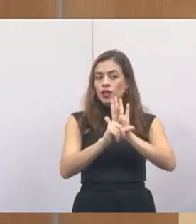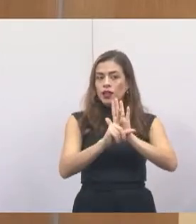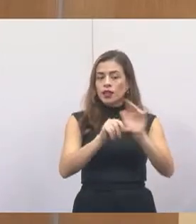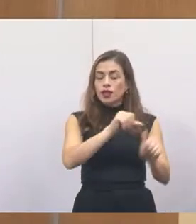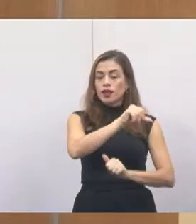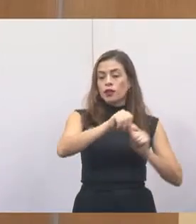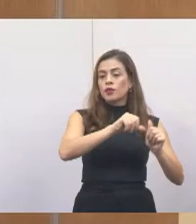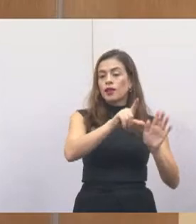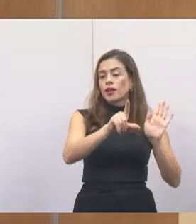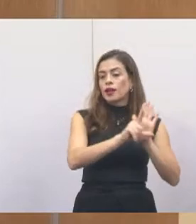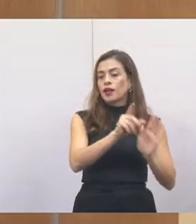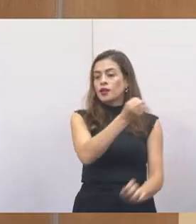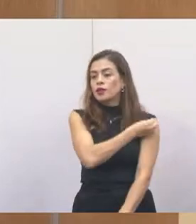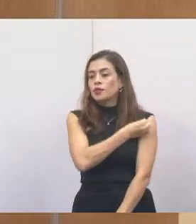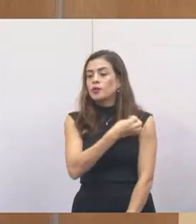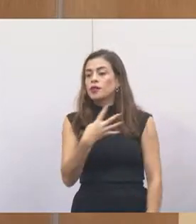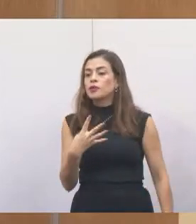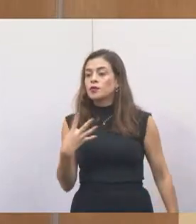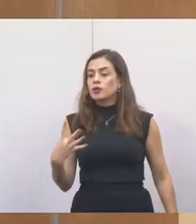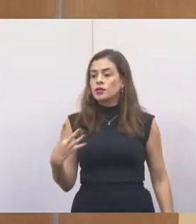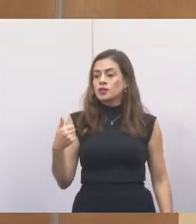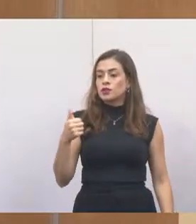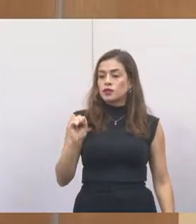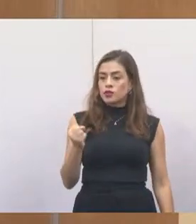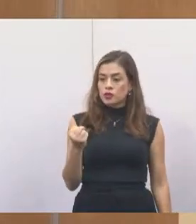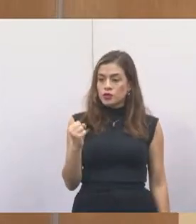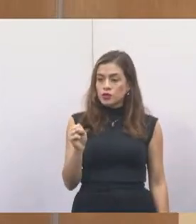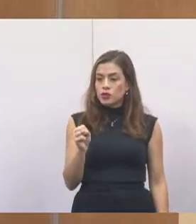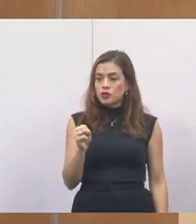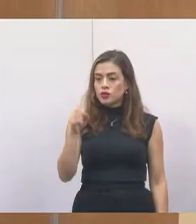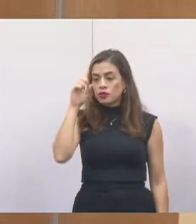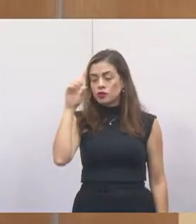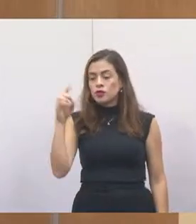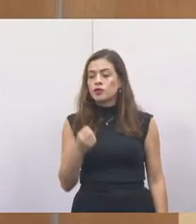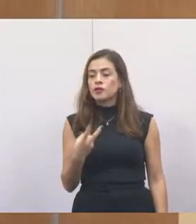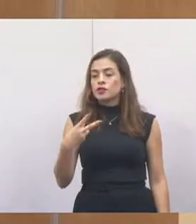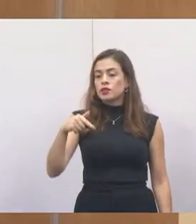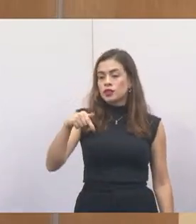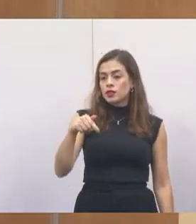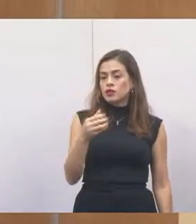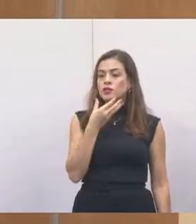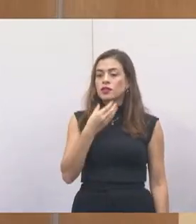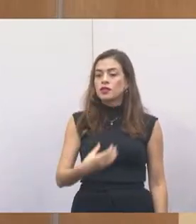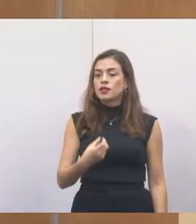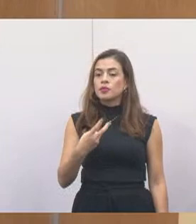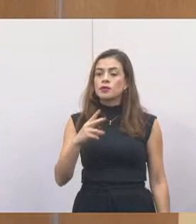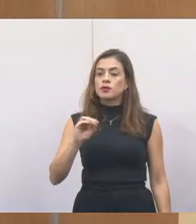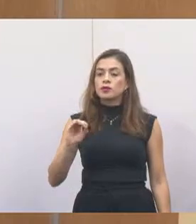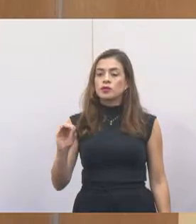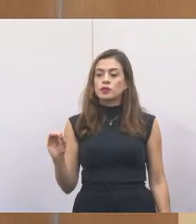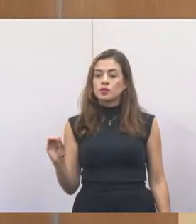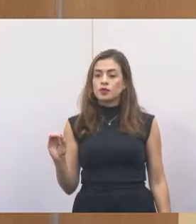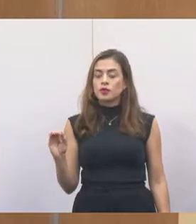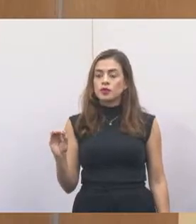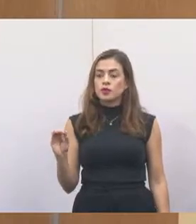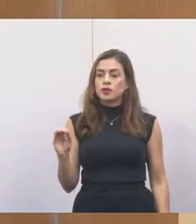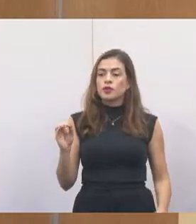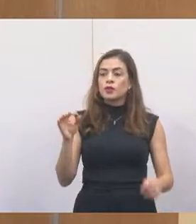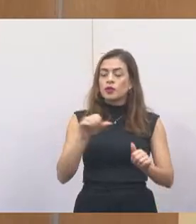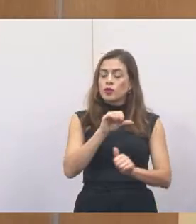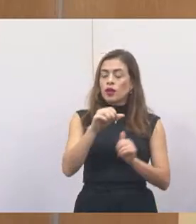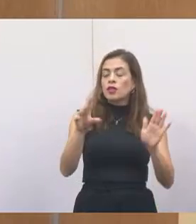altera a Lei número 4.418, de 27 de dezembro de 2000, que consolida e altera a